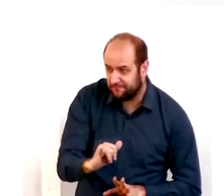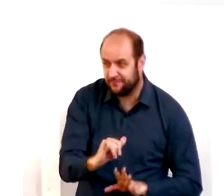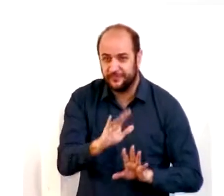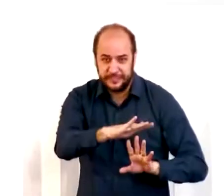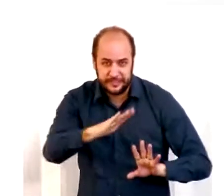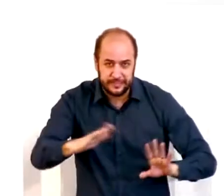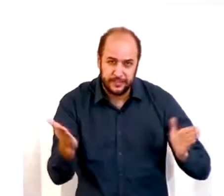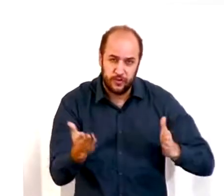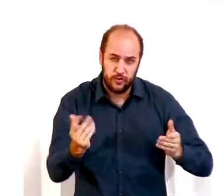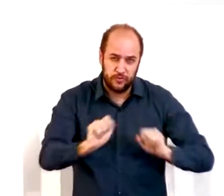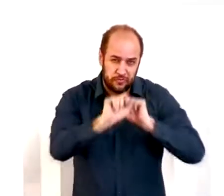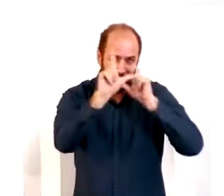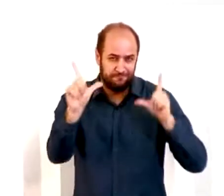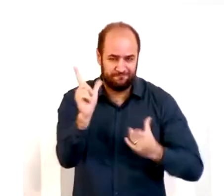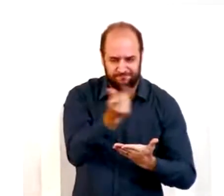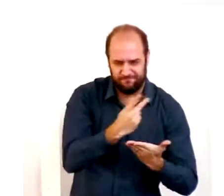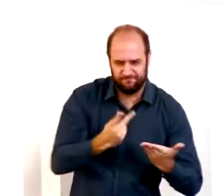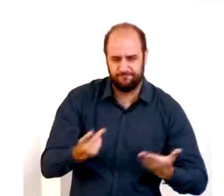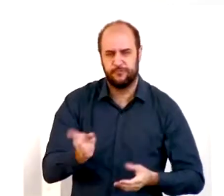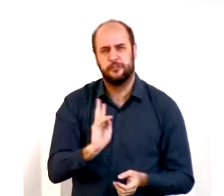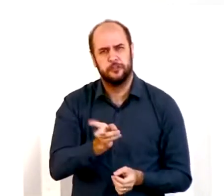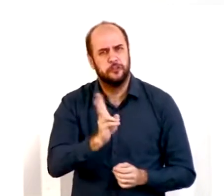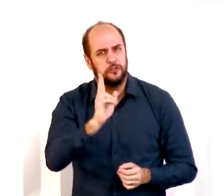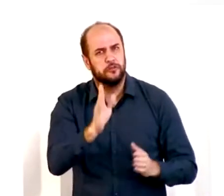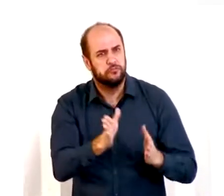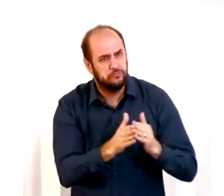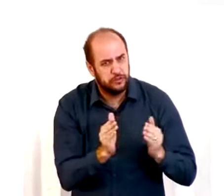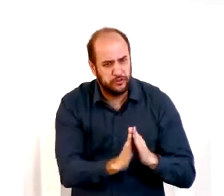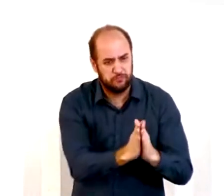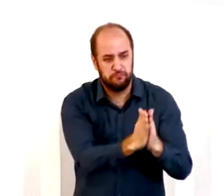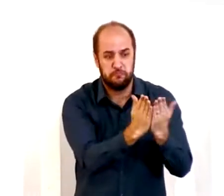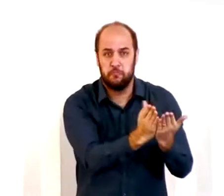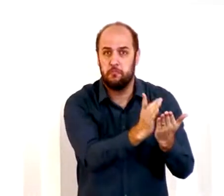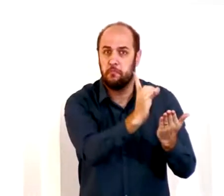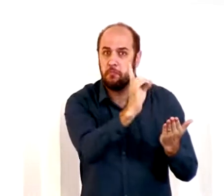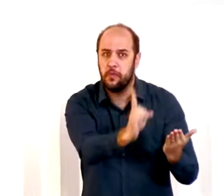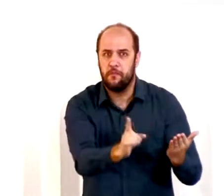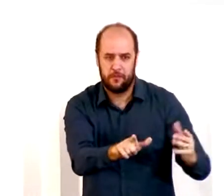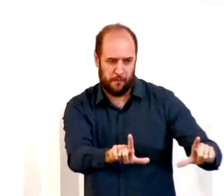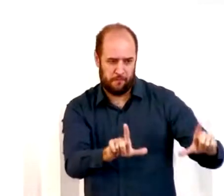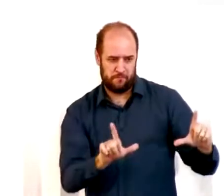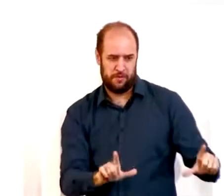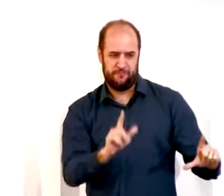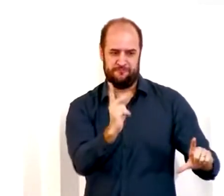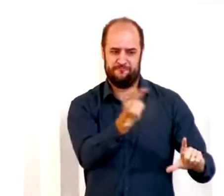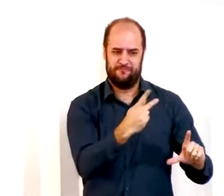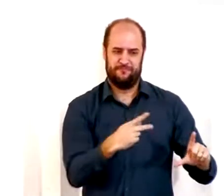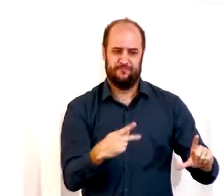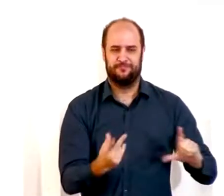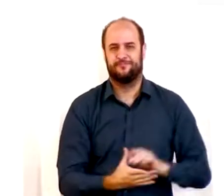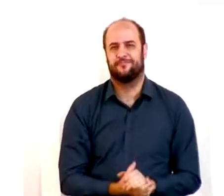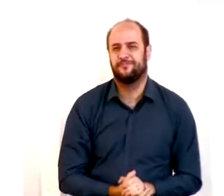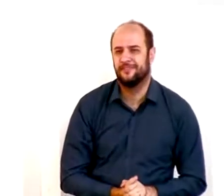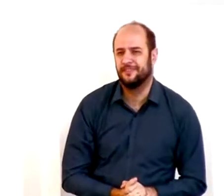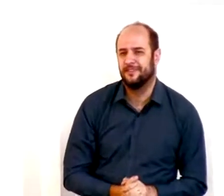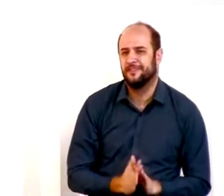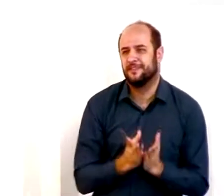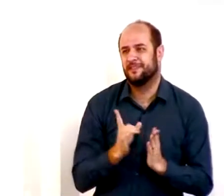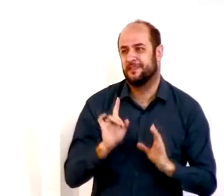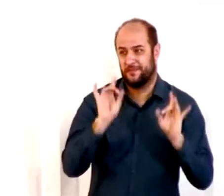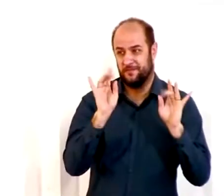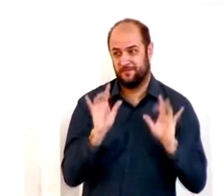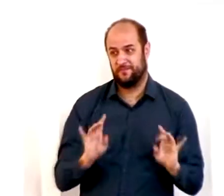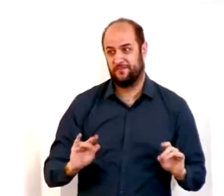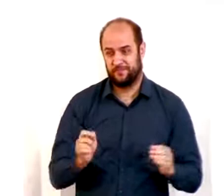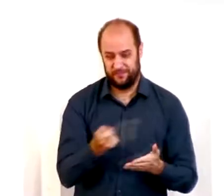manhã, como eu sempre peço, desenhem a Bíblia. As nossas crianças estão se especializando em fazer o desenho